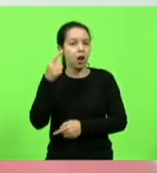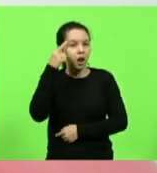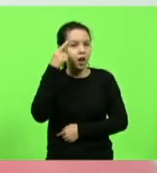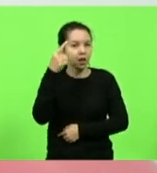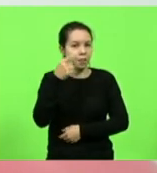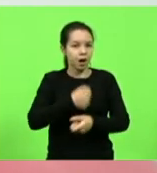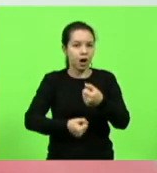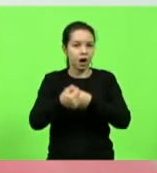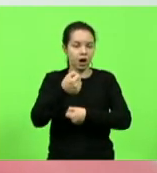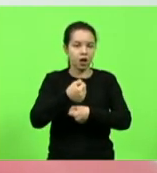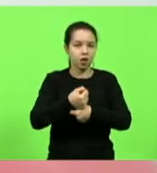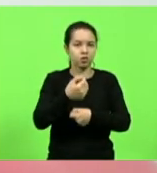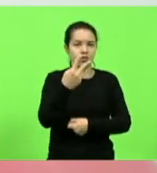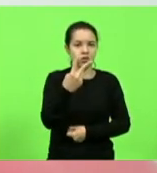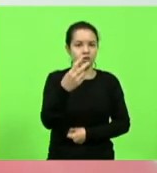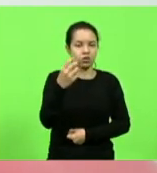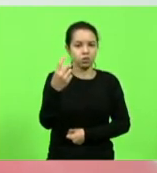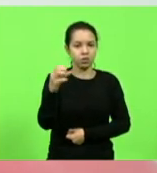nós tivemos